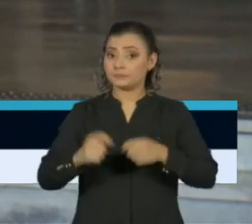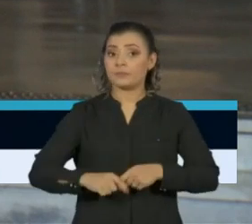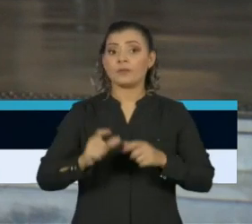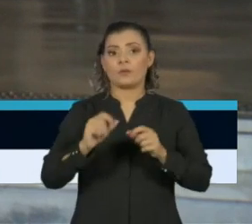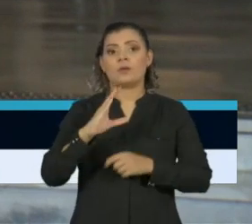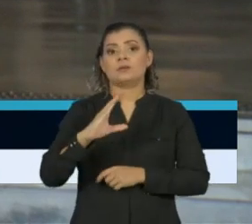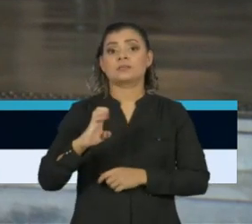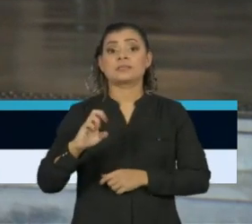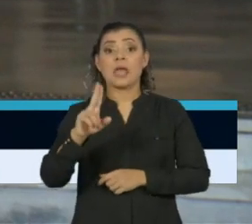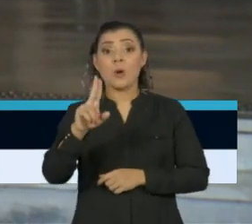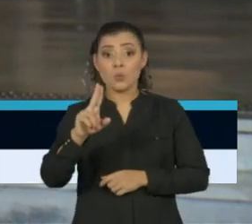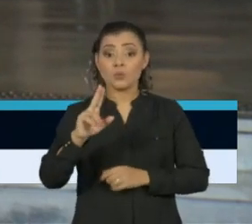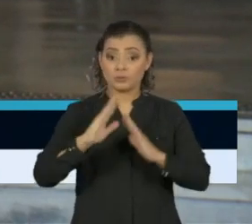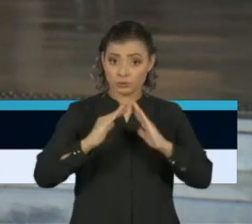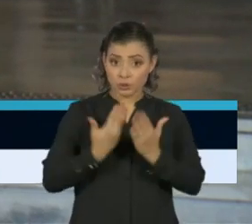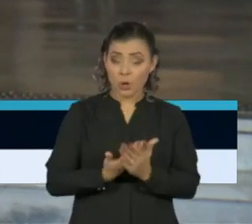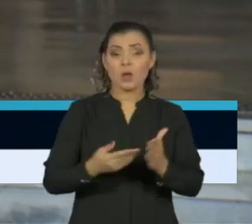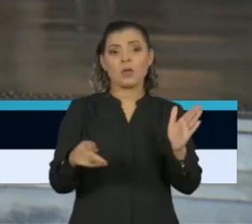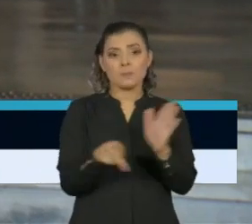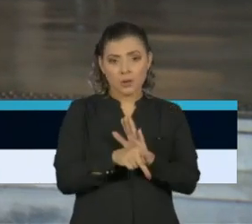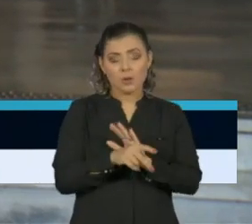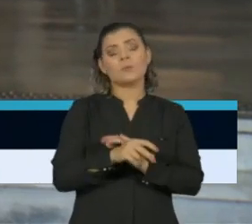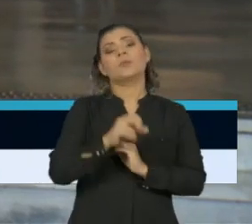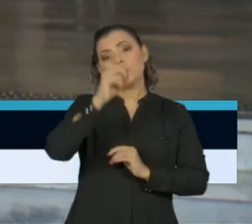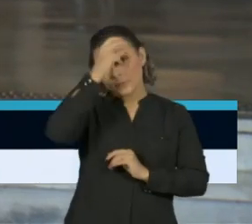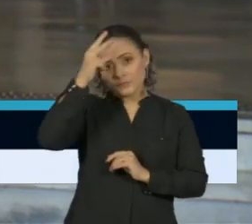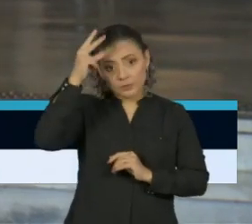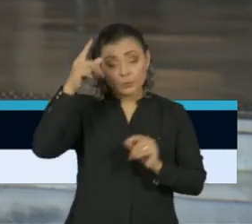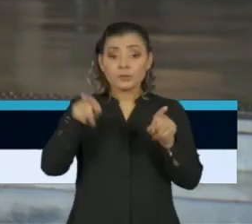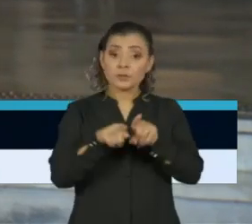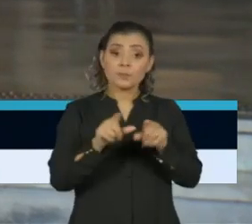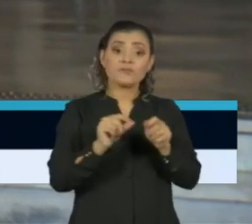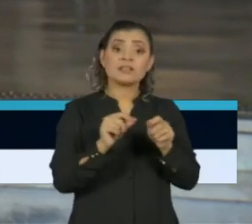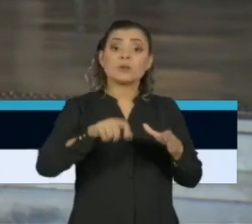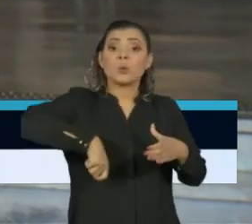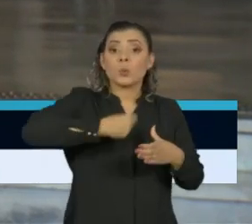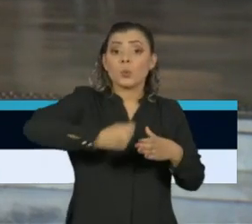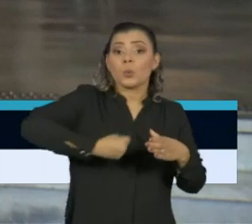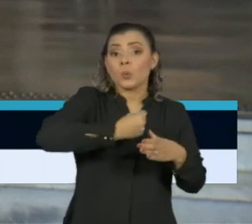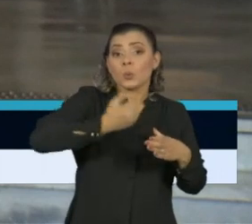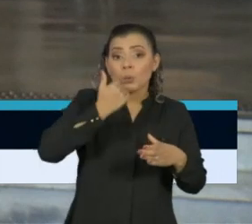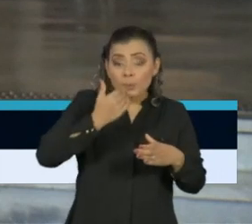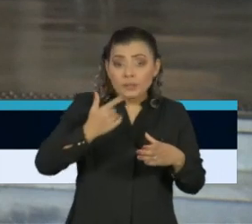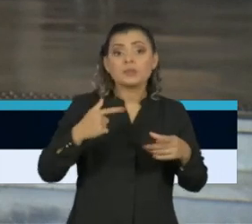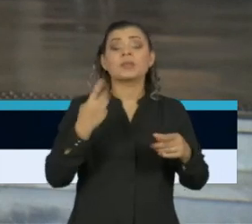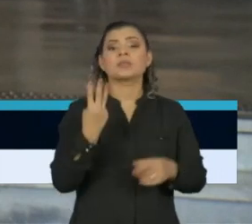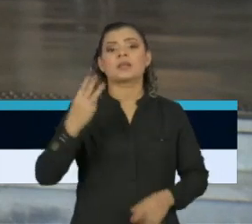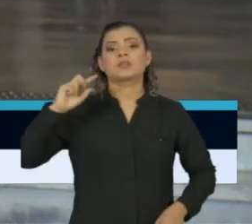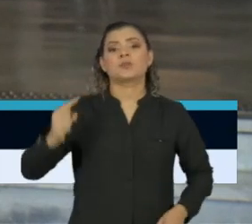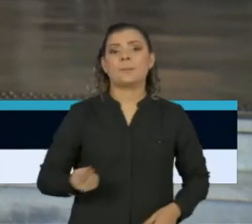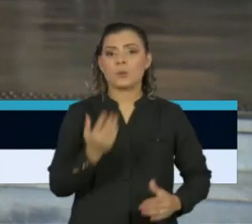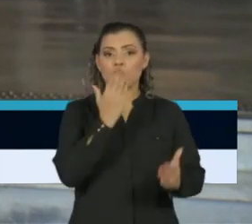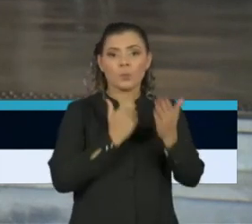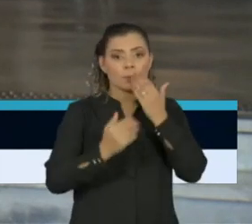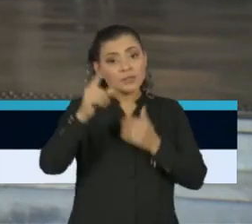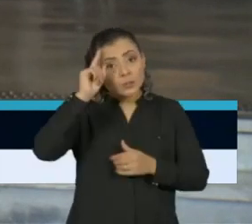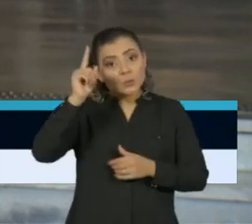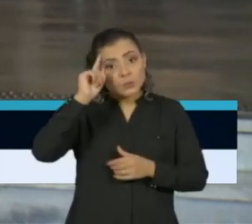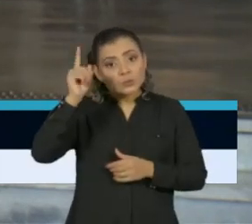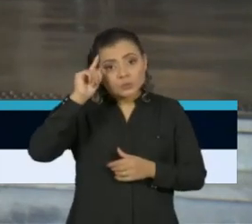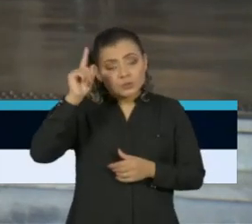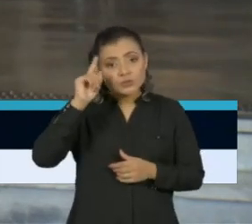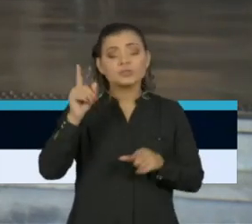céus municipais e em outros equipamentos também da Prefeitura para produzir 3.000 refeições por